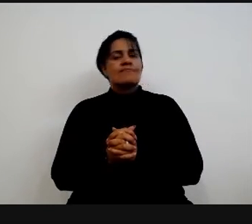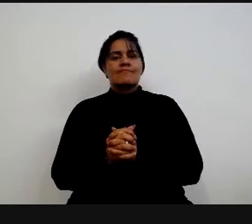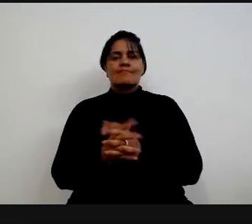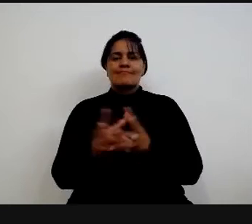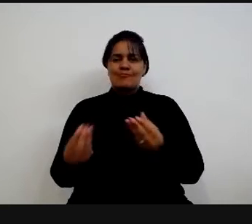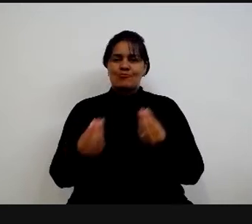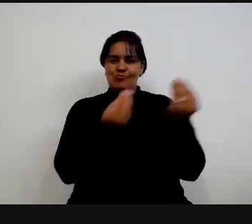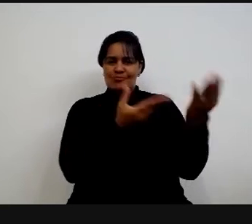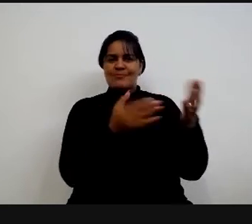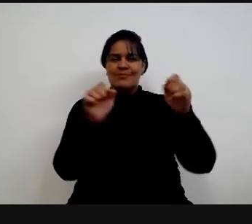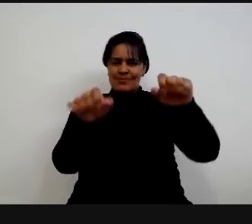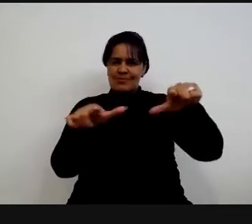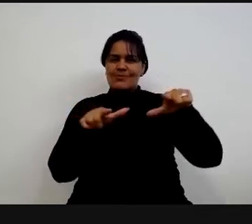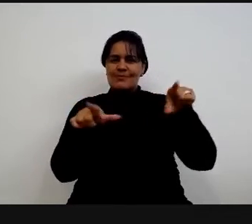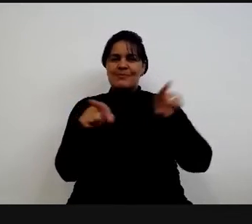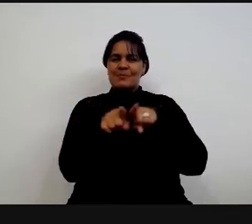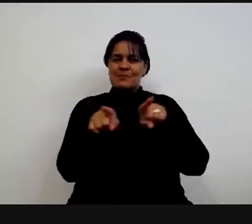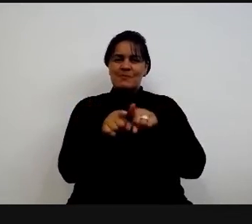Certificado nosso.